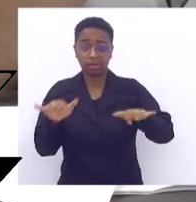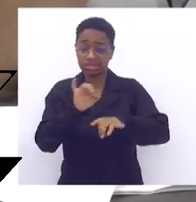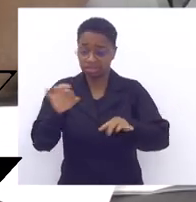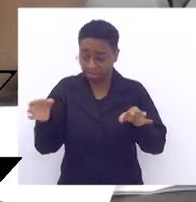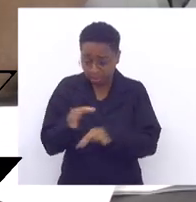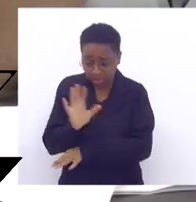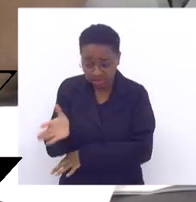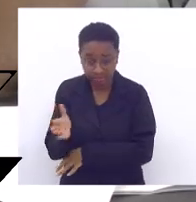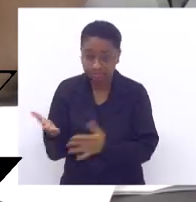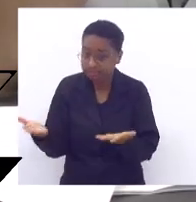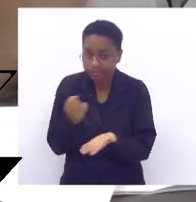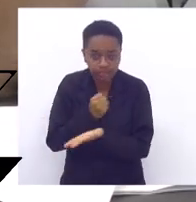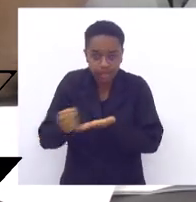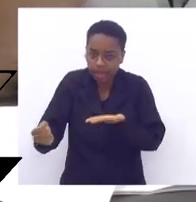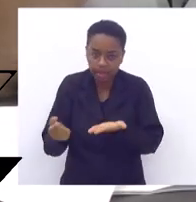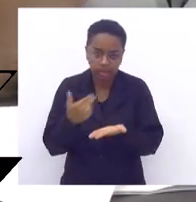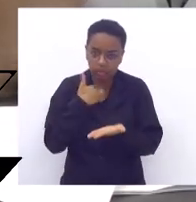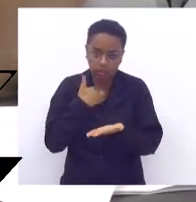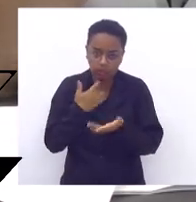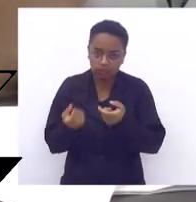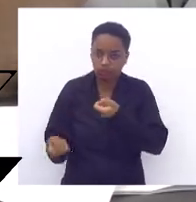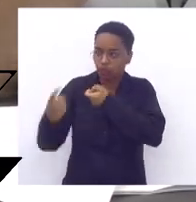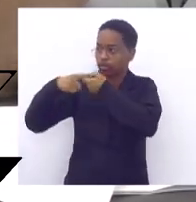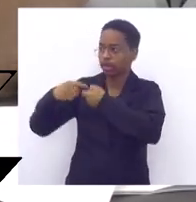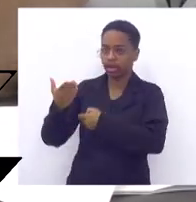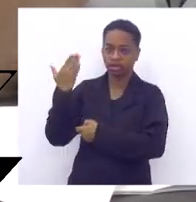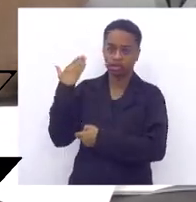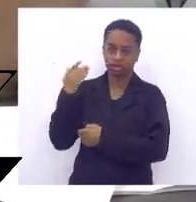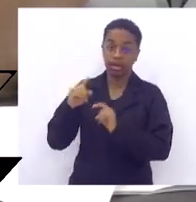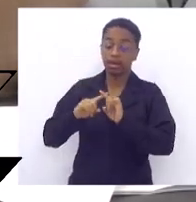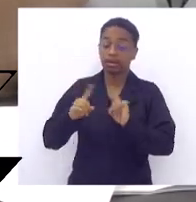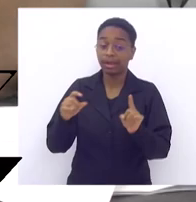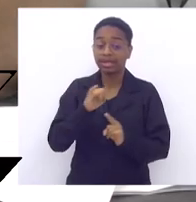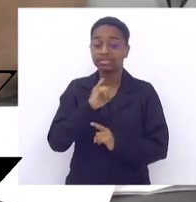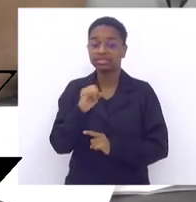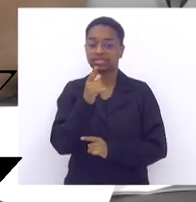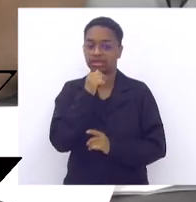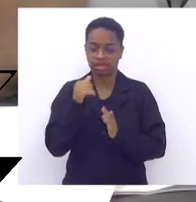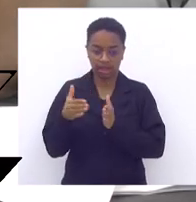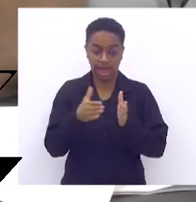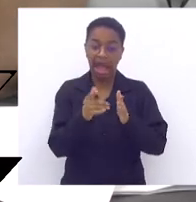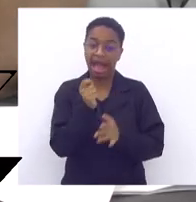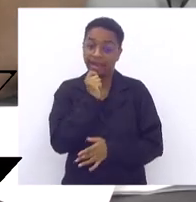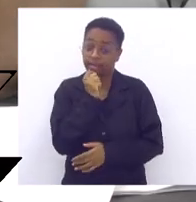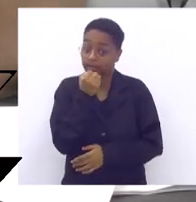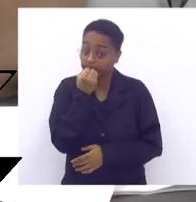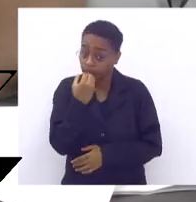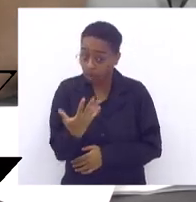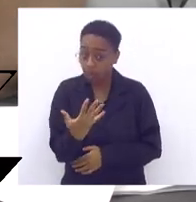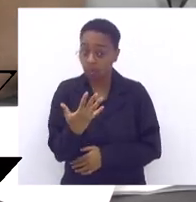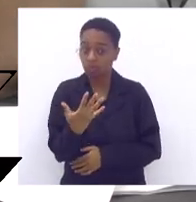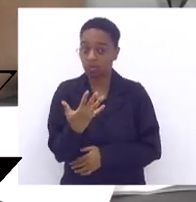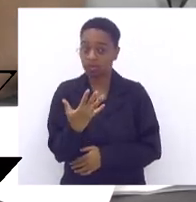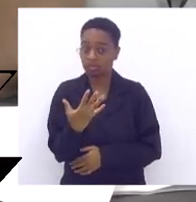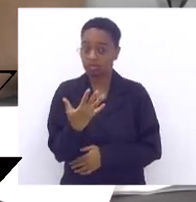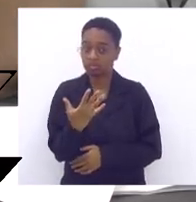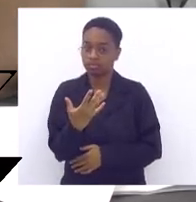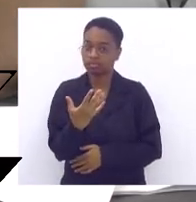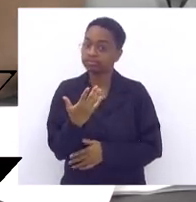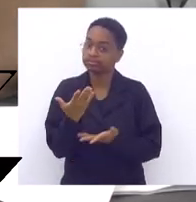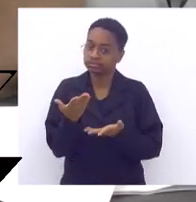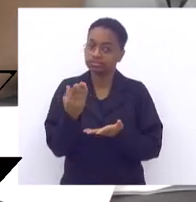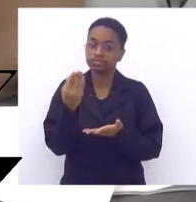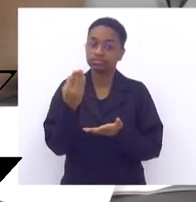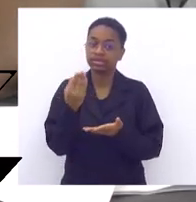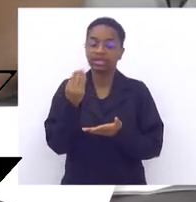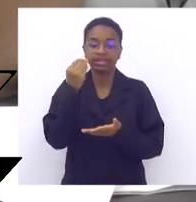trecho, eu não posso fazer a história voltar para trás. Mas aqueles que ainda têm condições bastante boas, mantendo